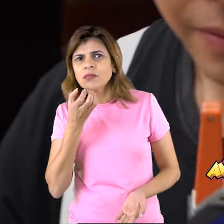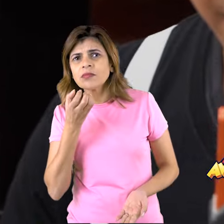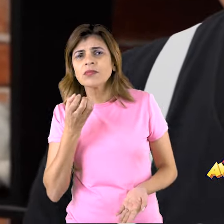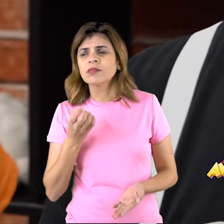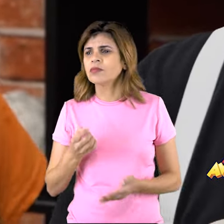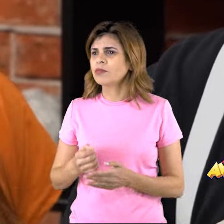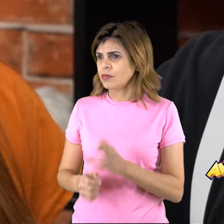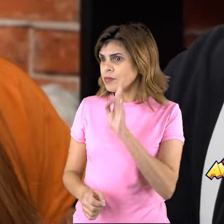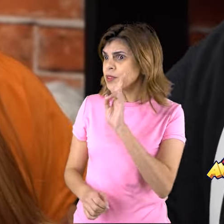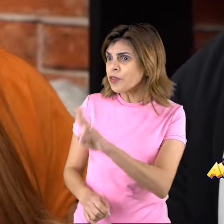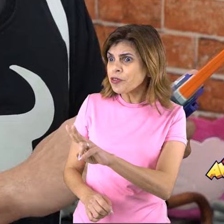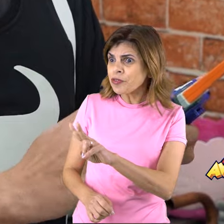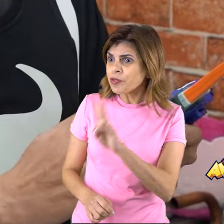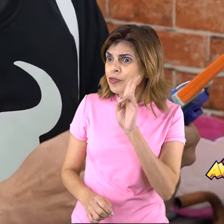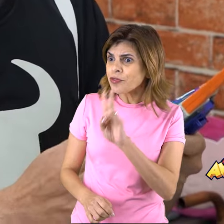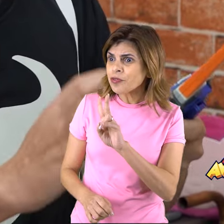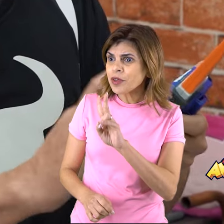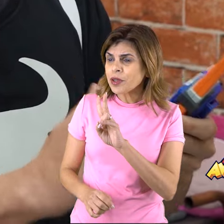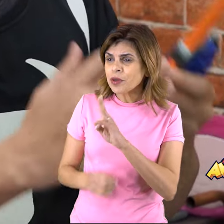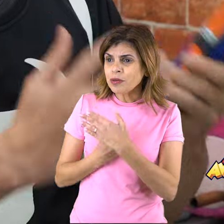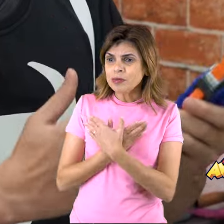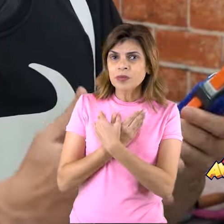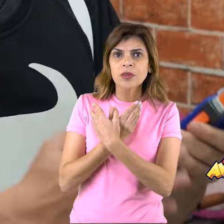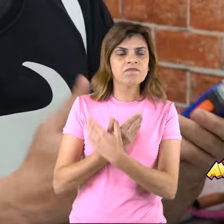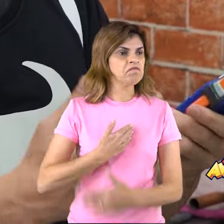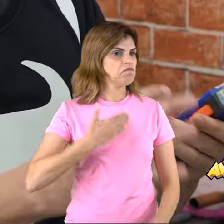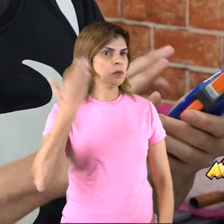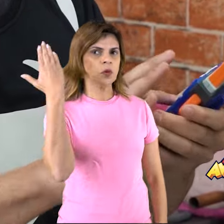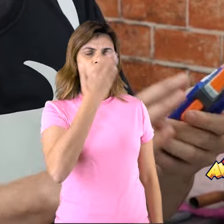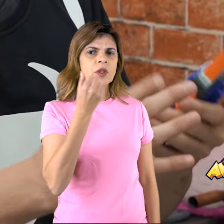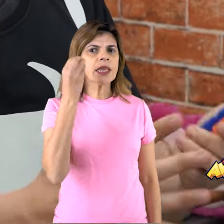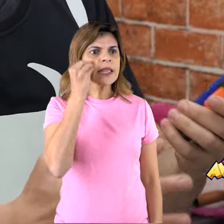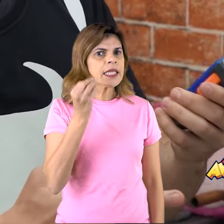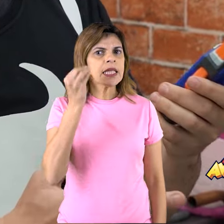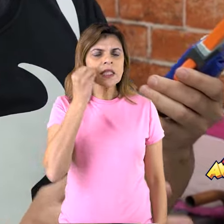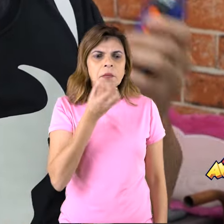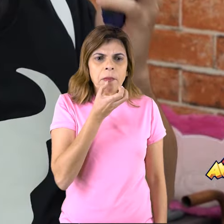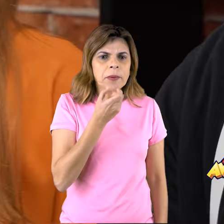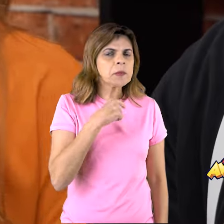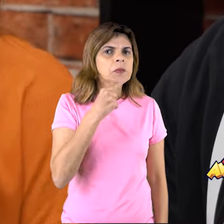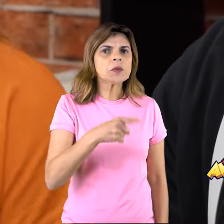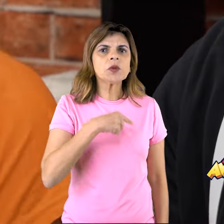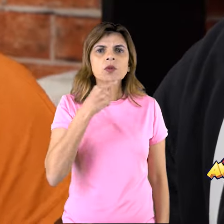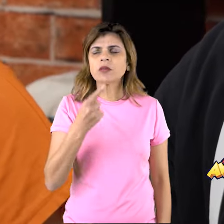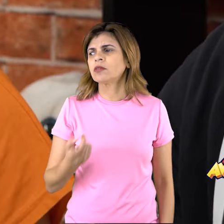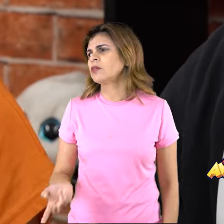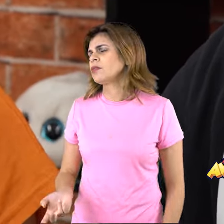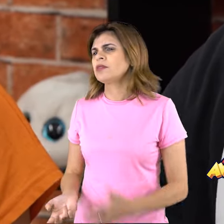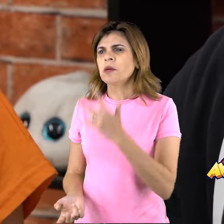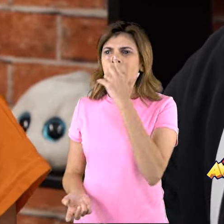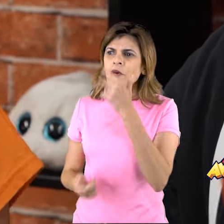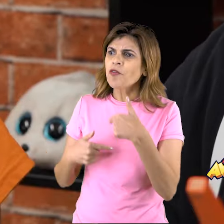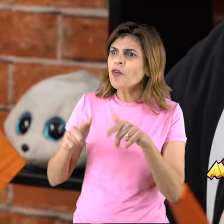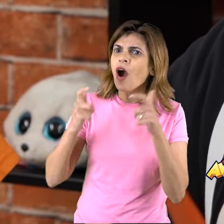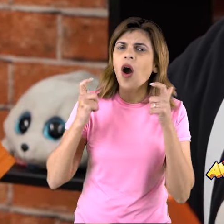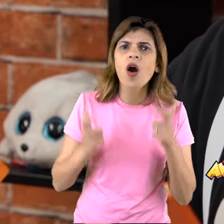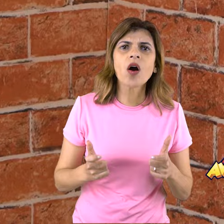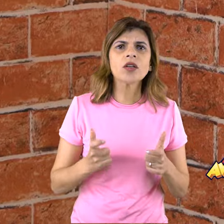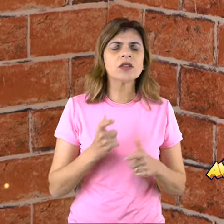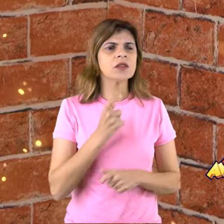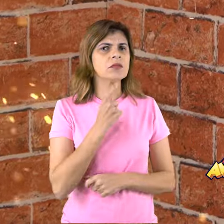davi você viu a alice por aí não manu pior que já faz um tempão que eu tô tentando falar com ela e não consigo ai onde será que ela se meteu